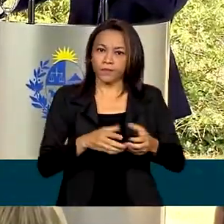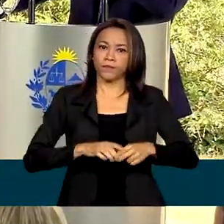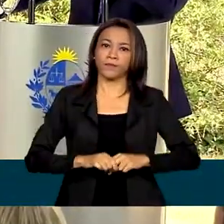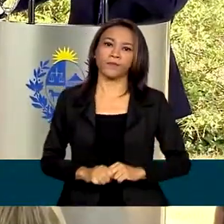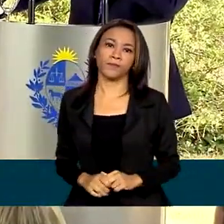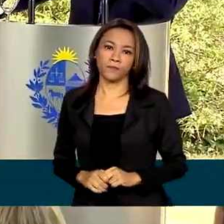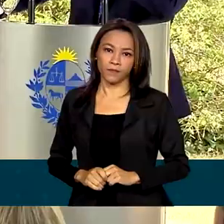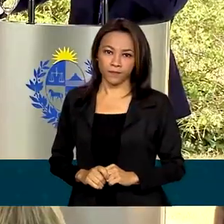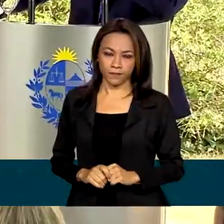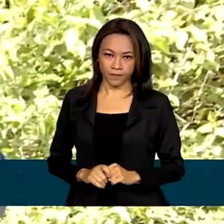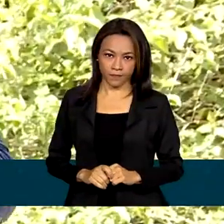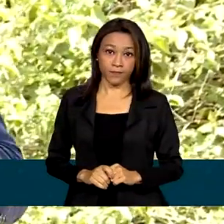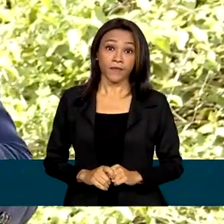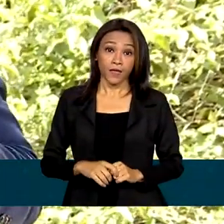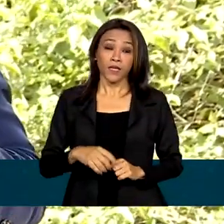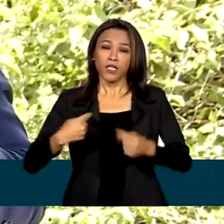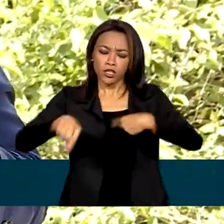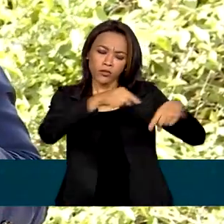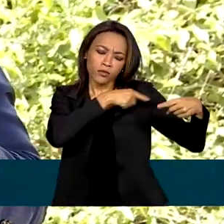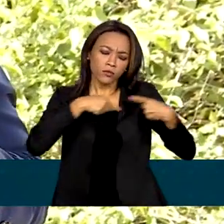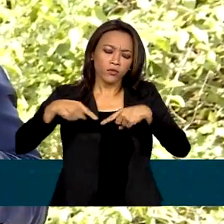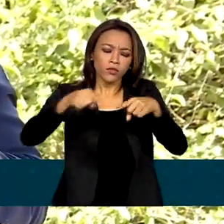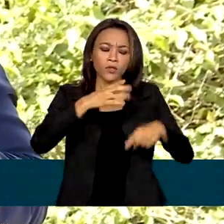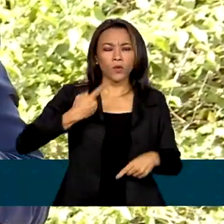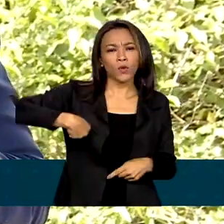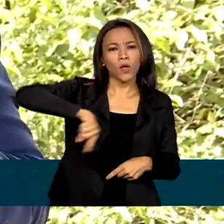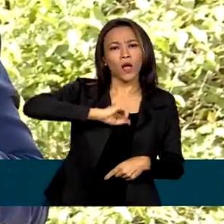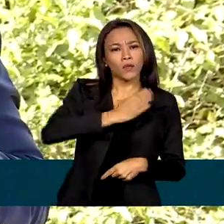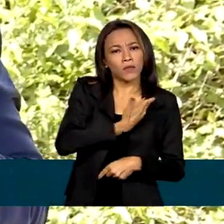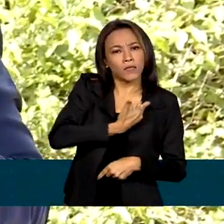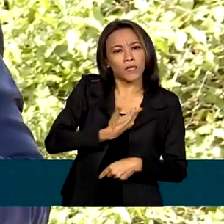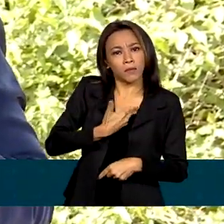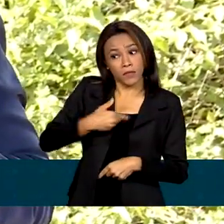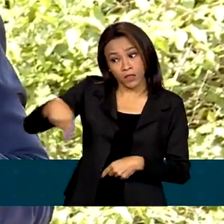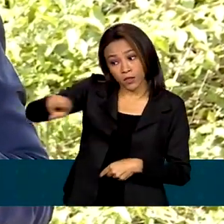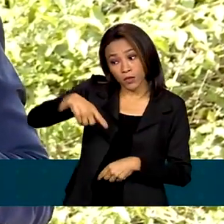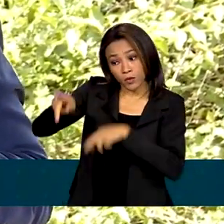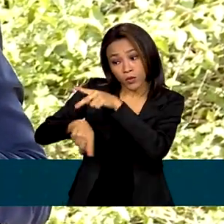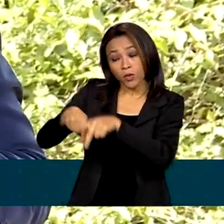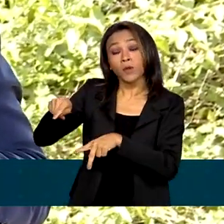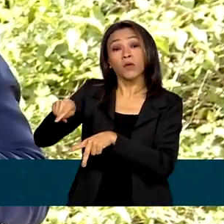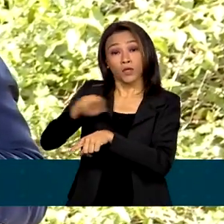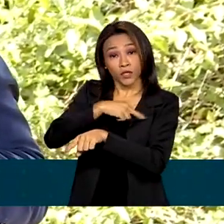enquanto Mercosul. E discutir com nossos amigos chineses um acordo